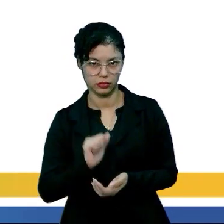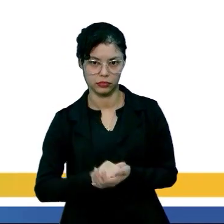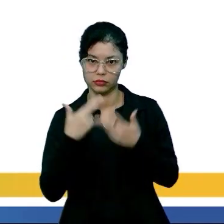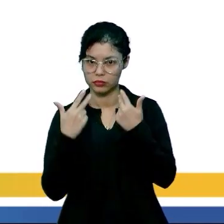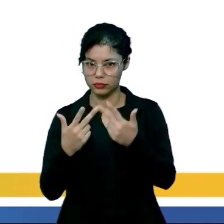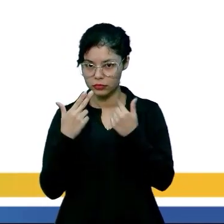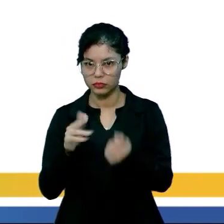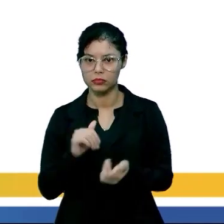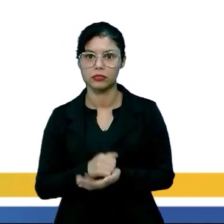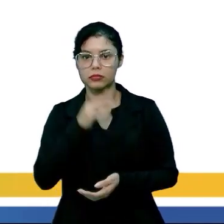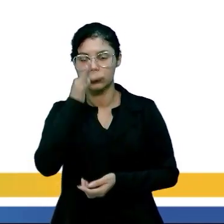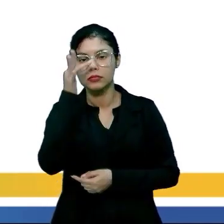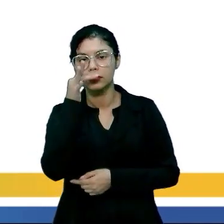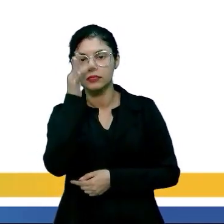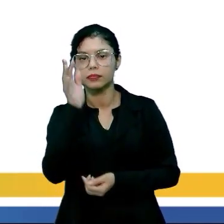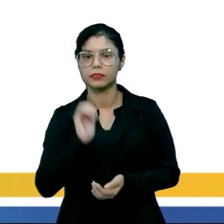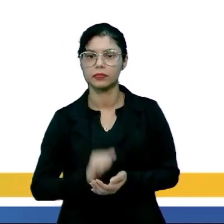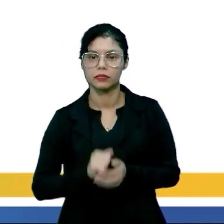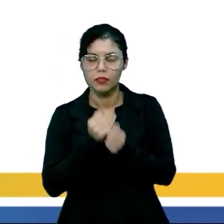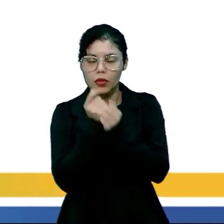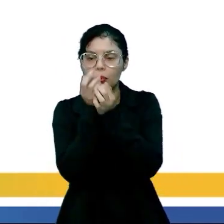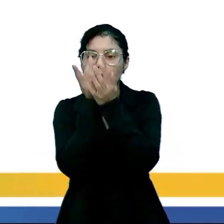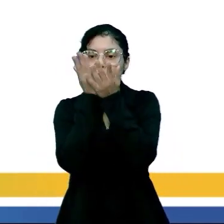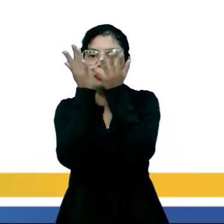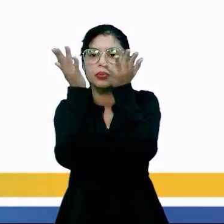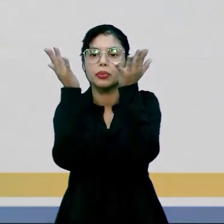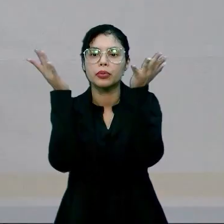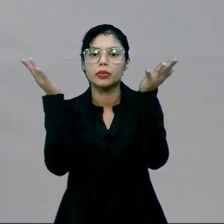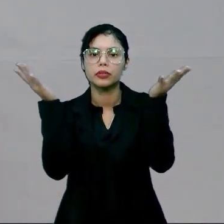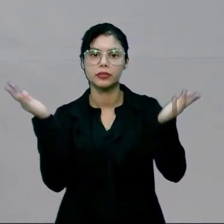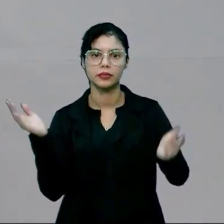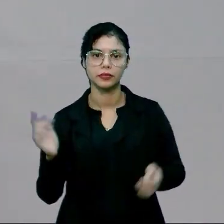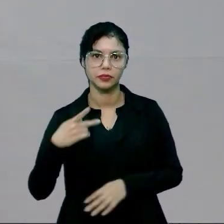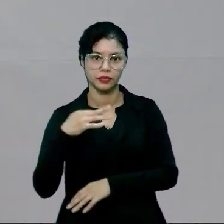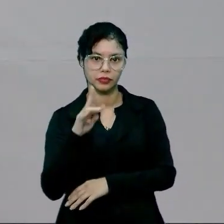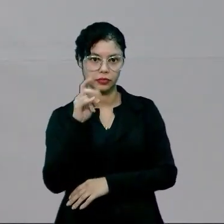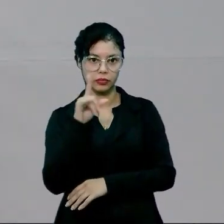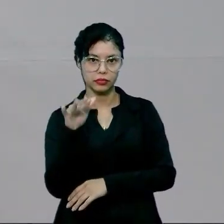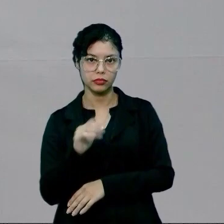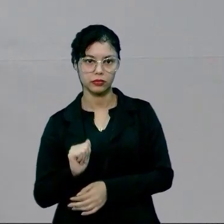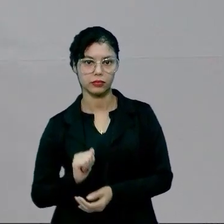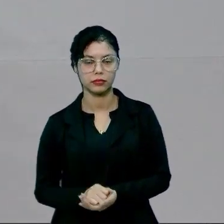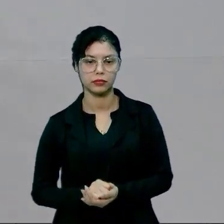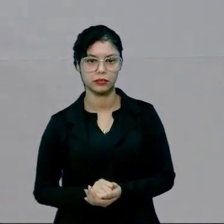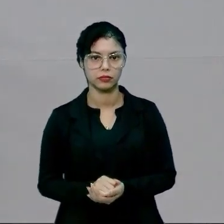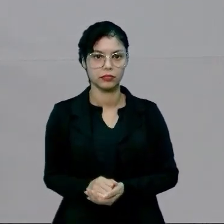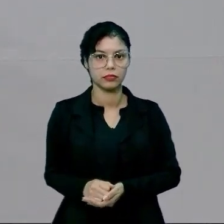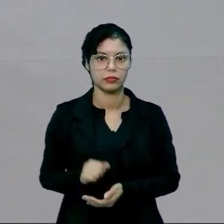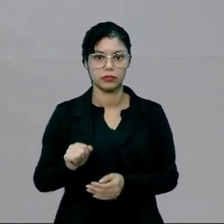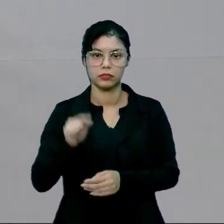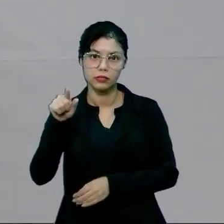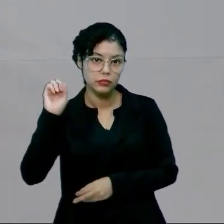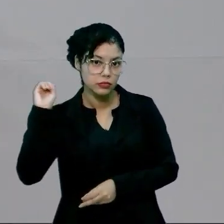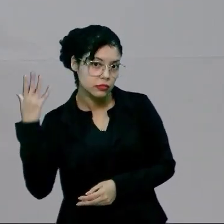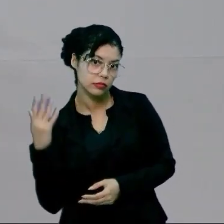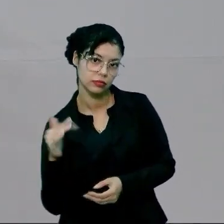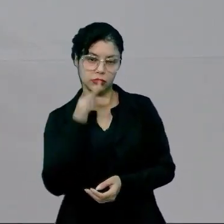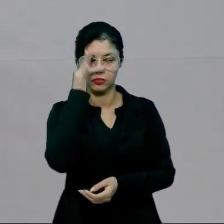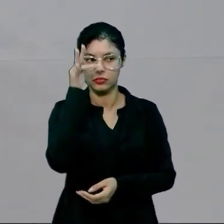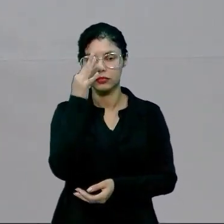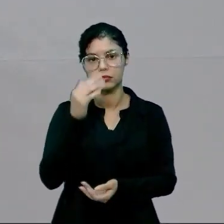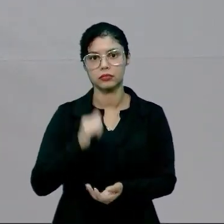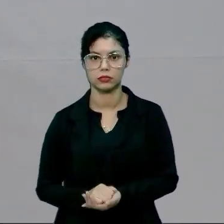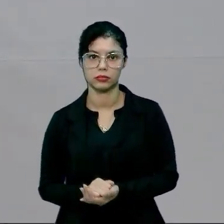Suas novidades evolutivas possuem flores, que faz a parte da polinização. Nesse caso dos flores,